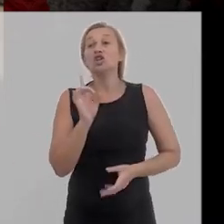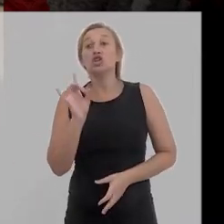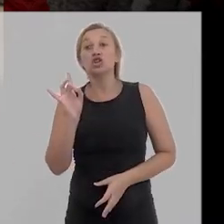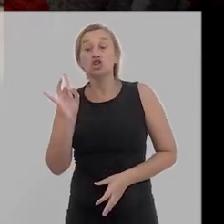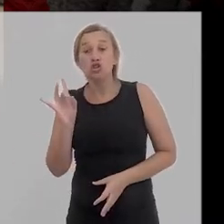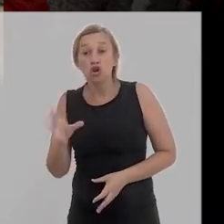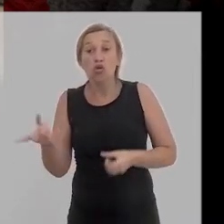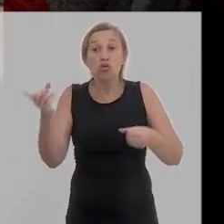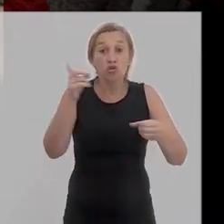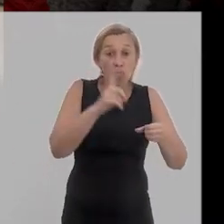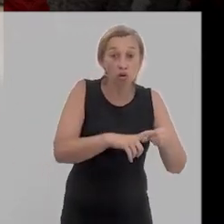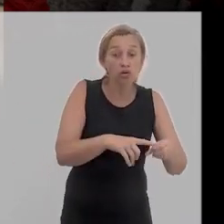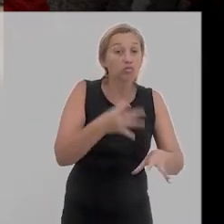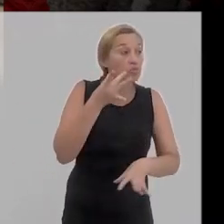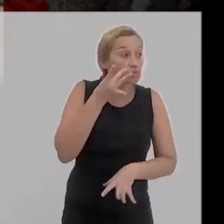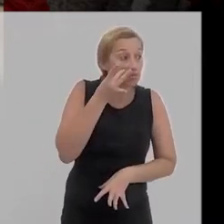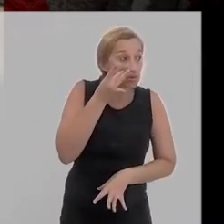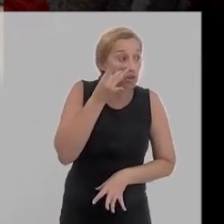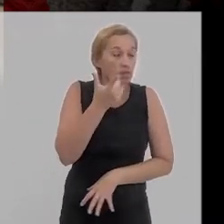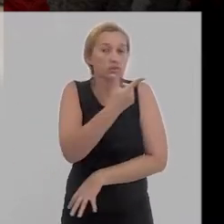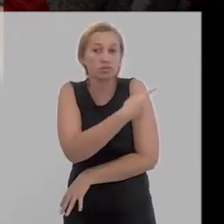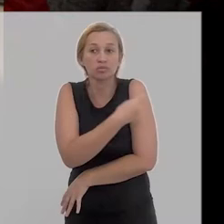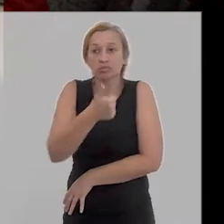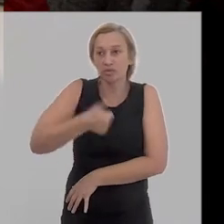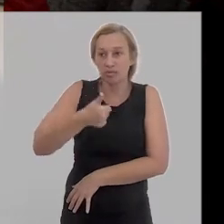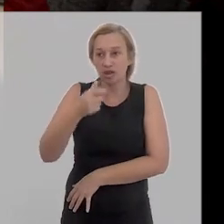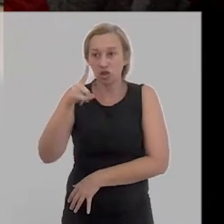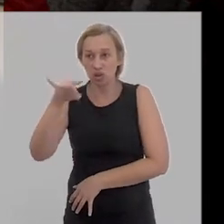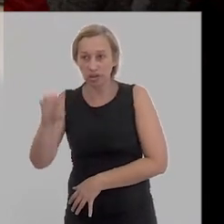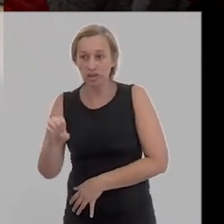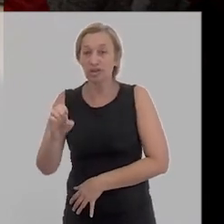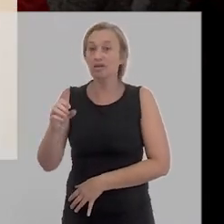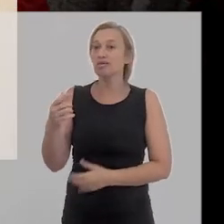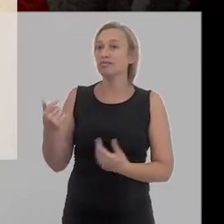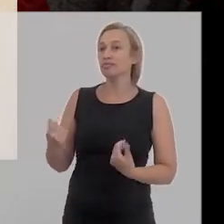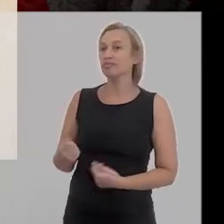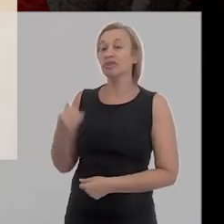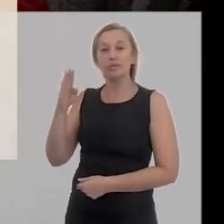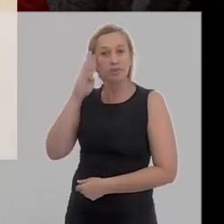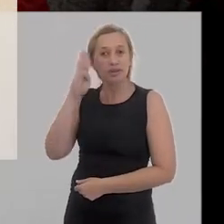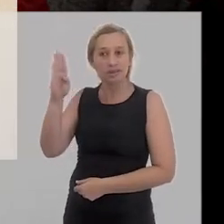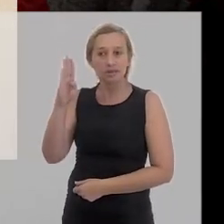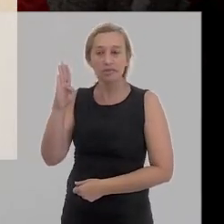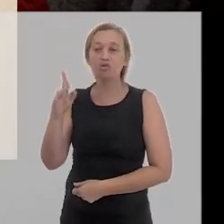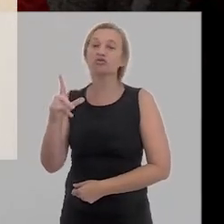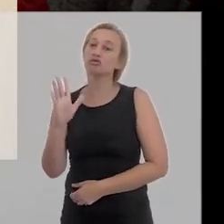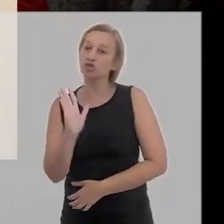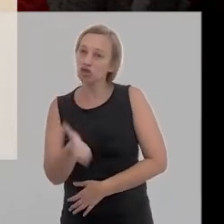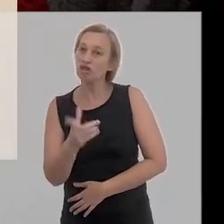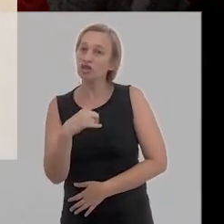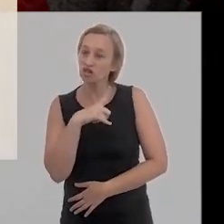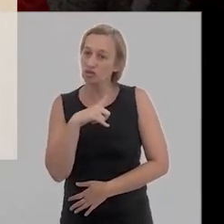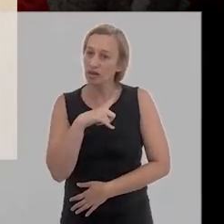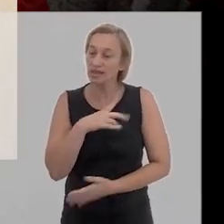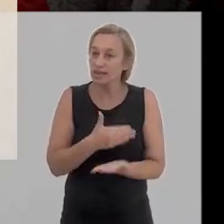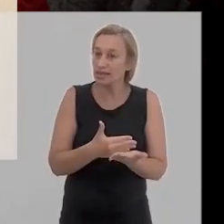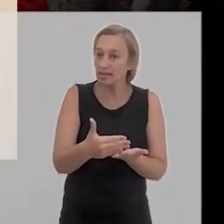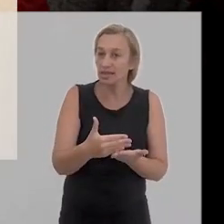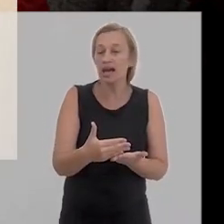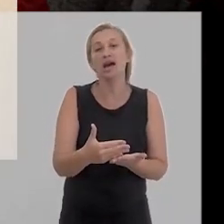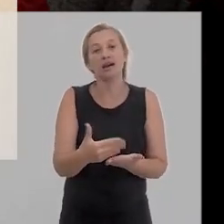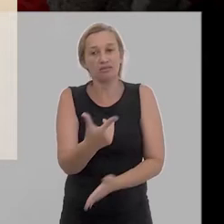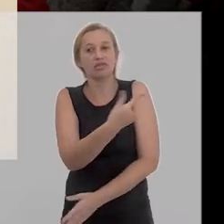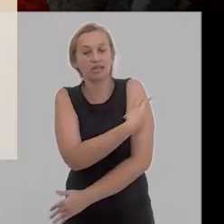que a criança só retorne presencialmente após a primeira dose? Preferencialmente, o ideal seria que